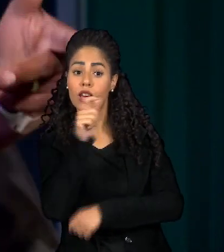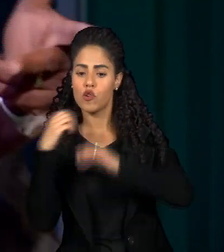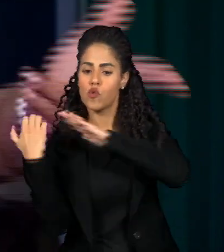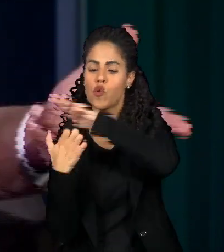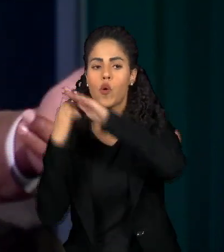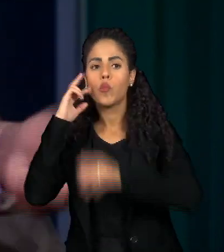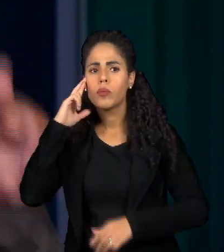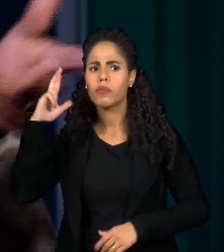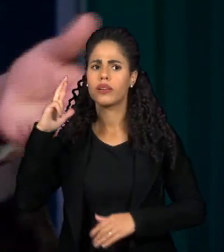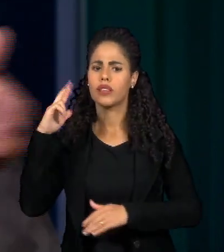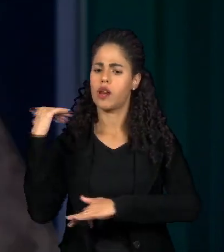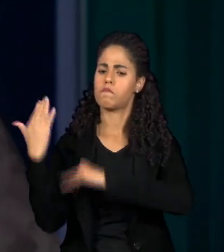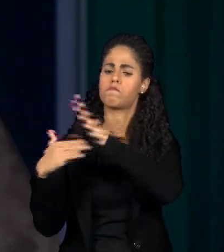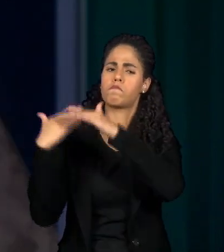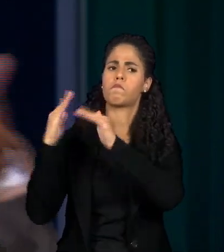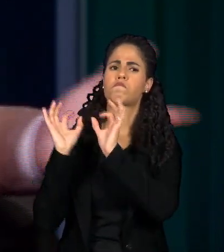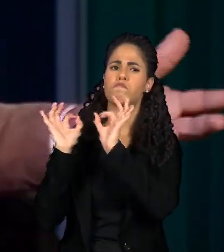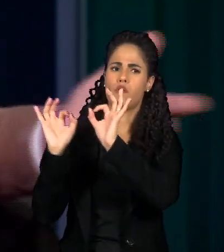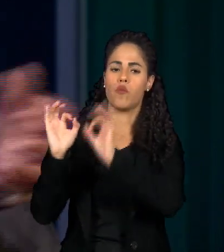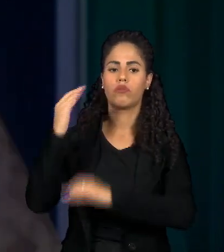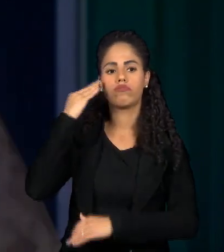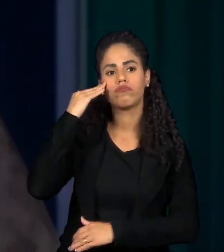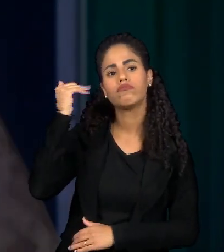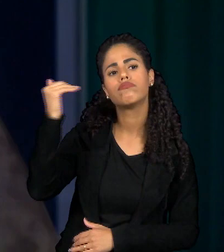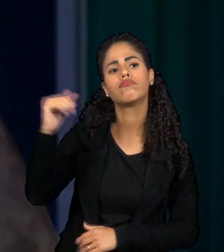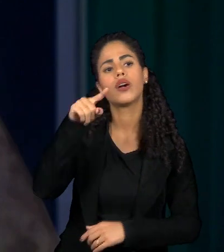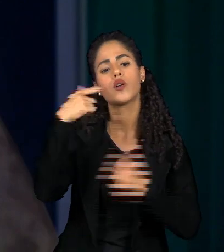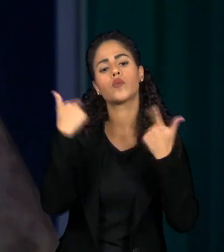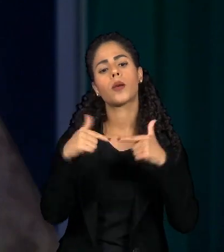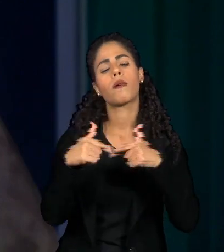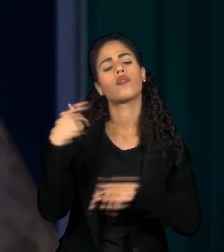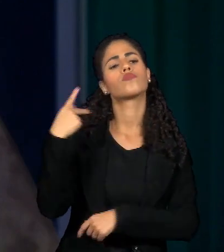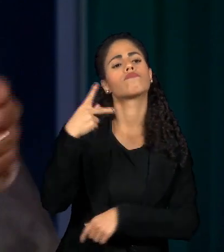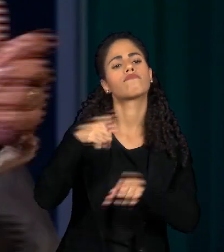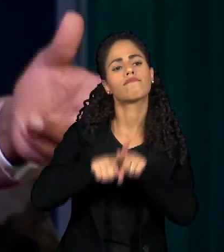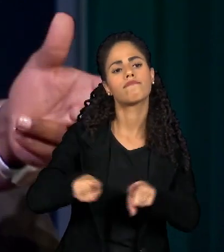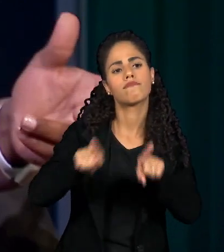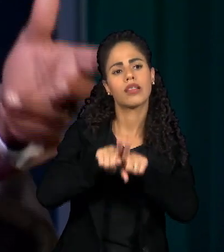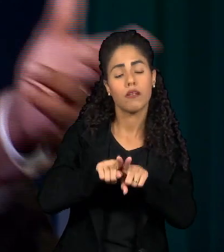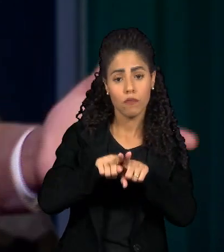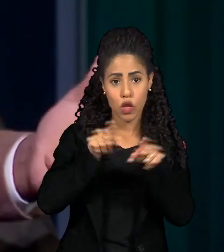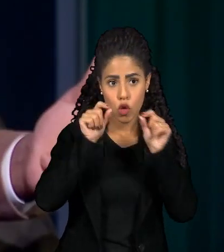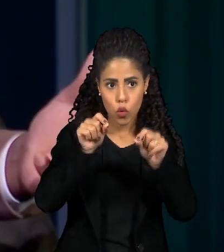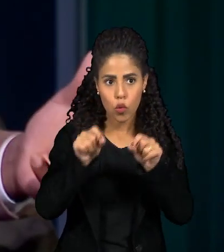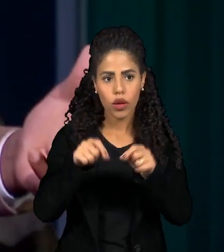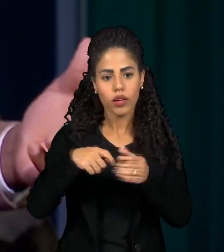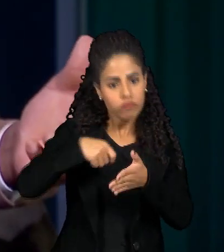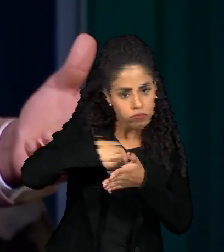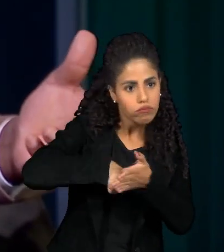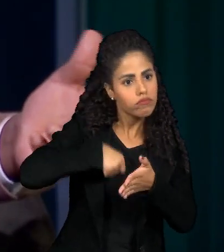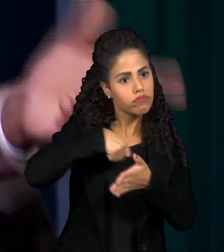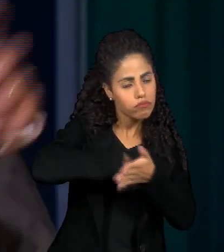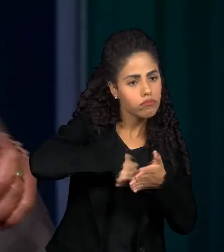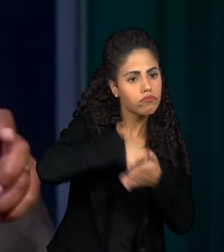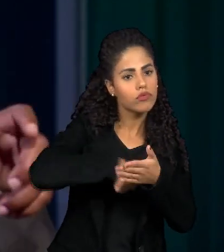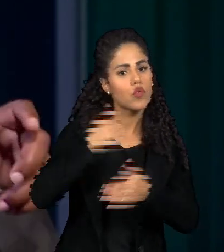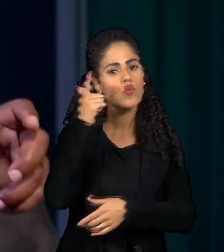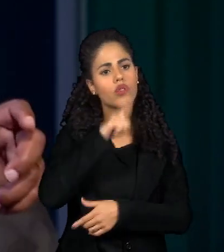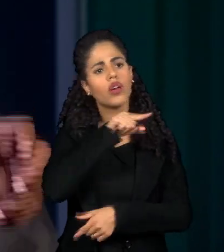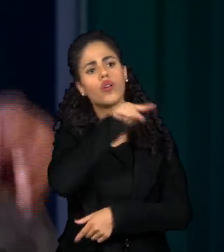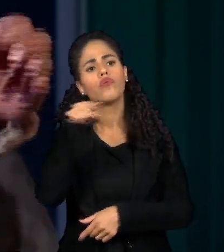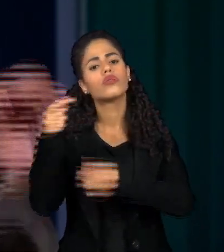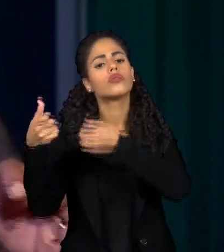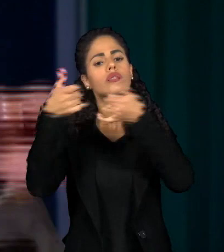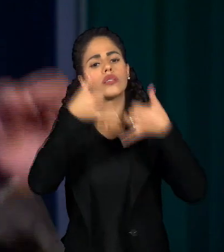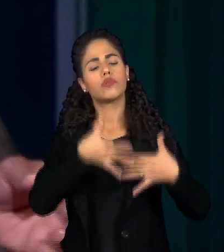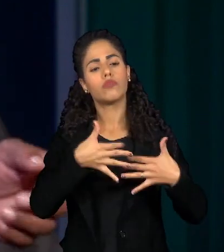empresário de sucesso e o seu trabalho tem sido também muito consistente. Você está nos